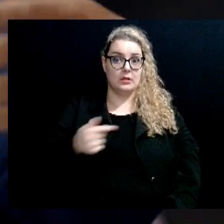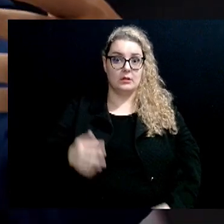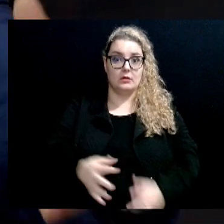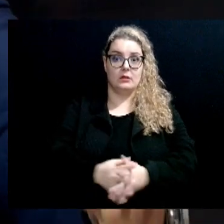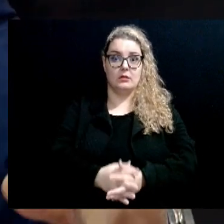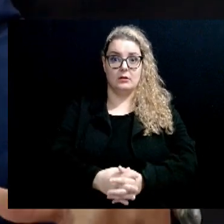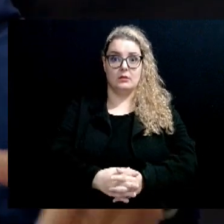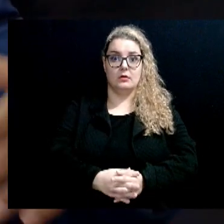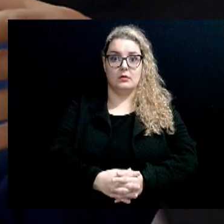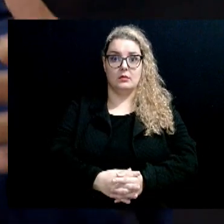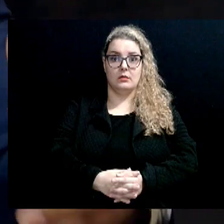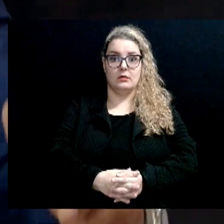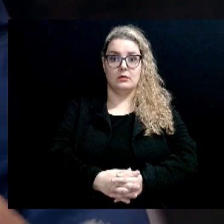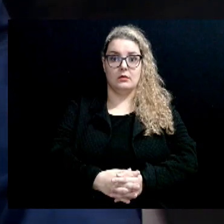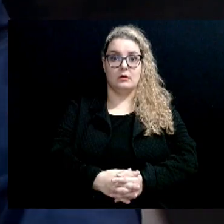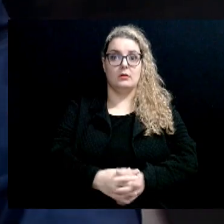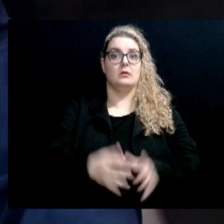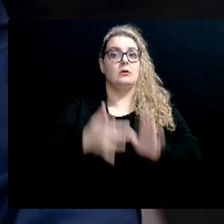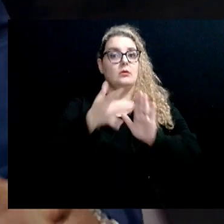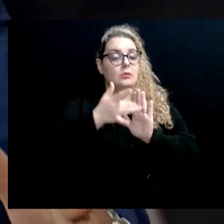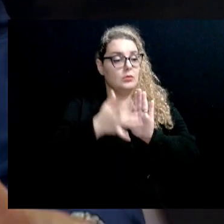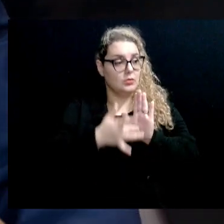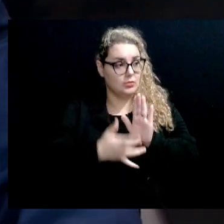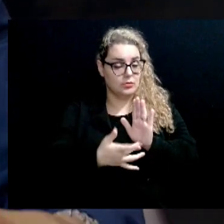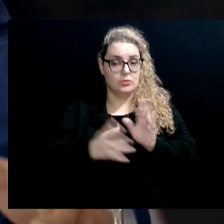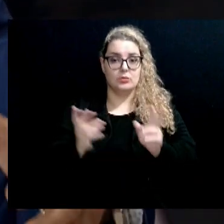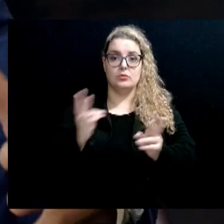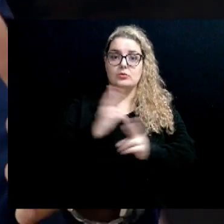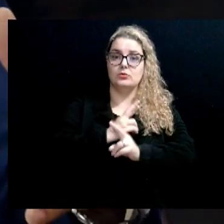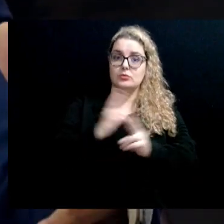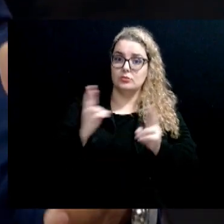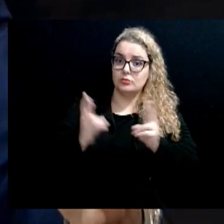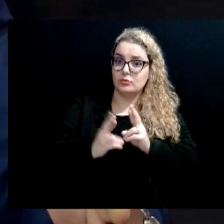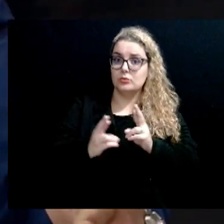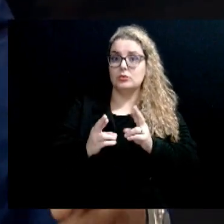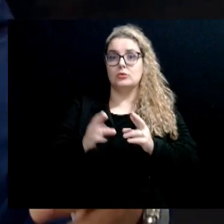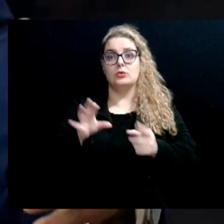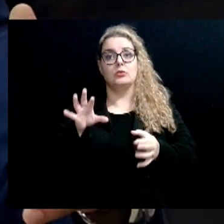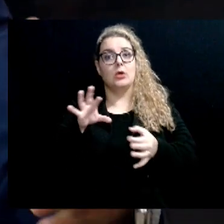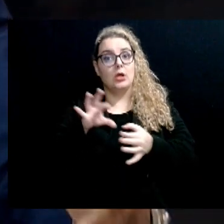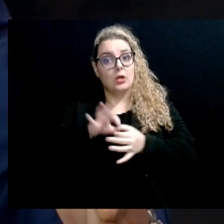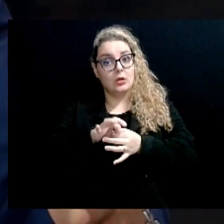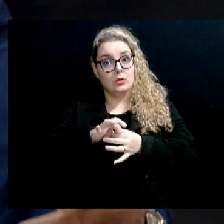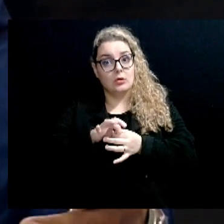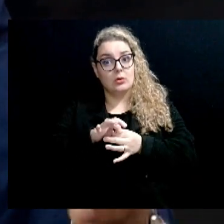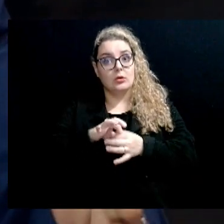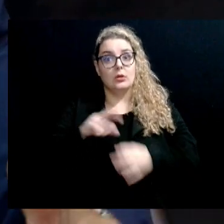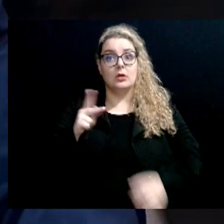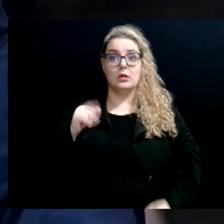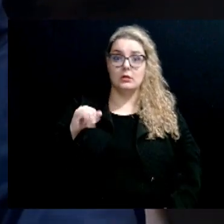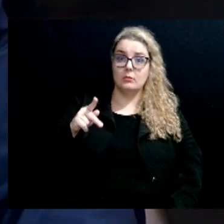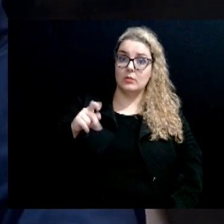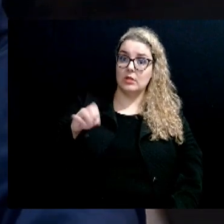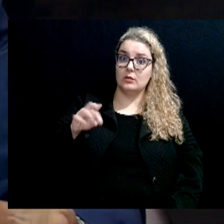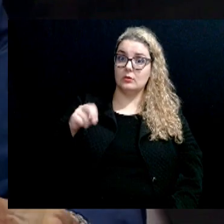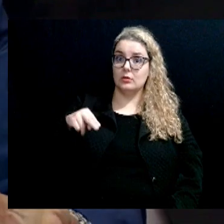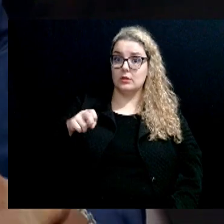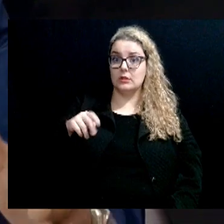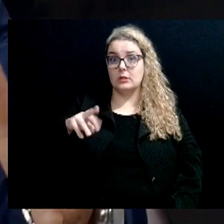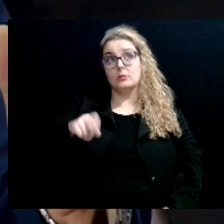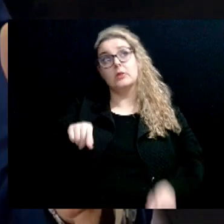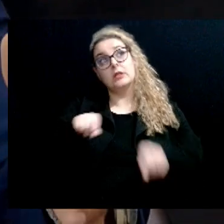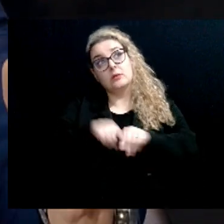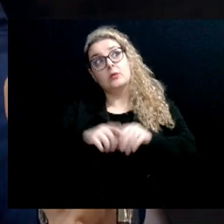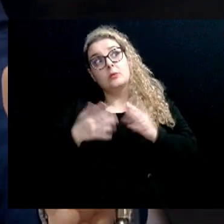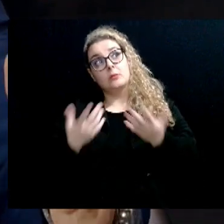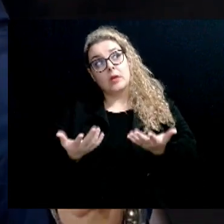ela é pautada ali num relacionamento, no vínculo. A hipnoterapia também, mas a hipnoterapia ela consegue